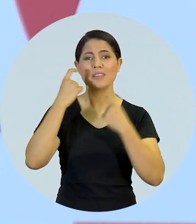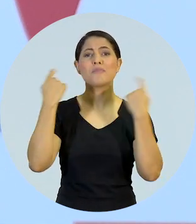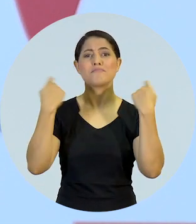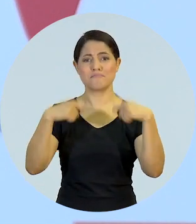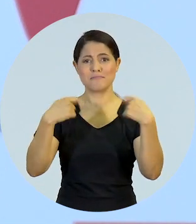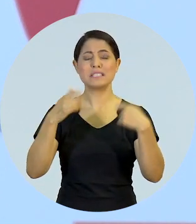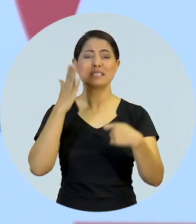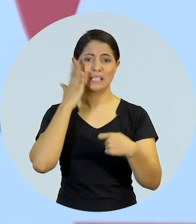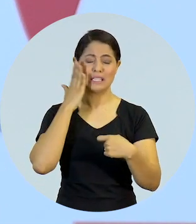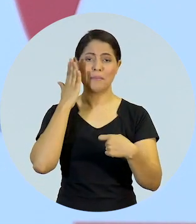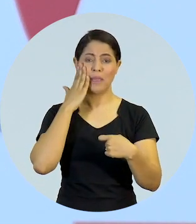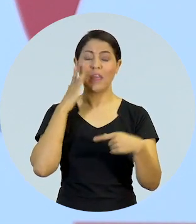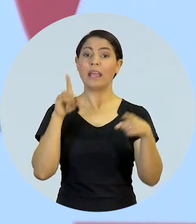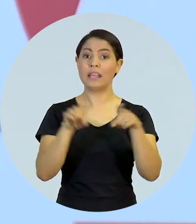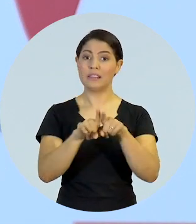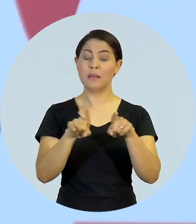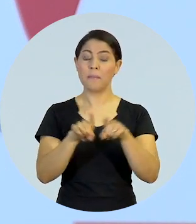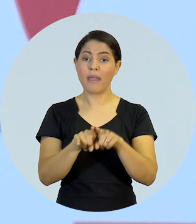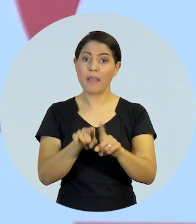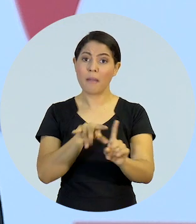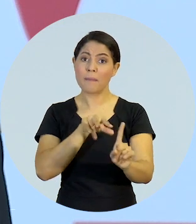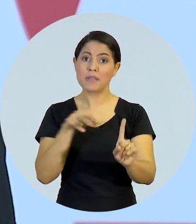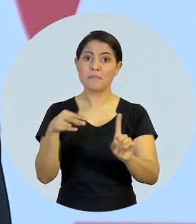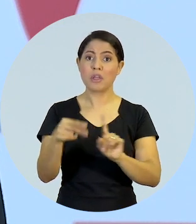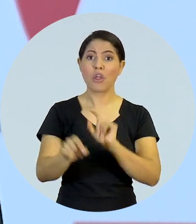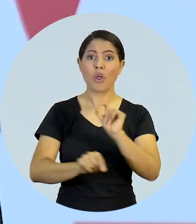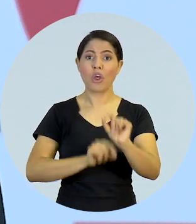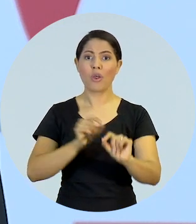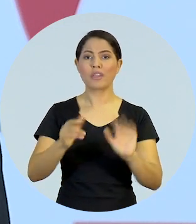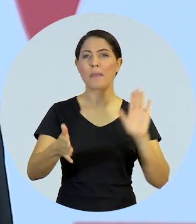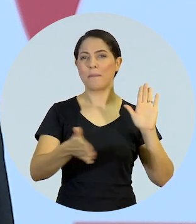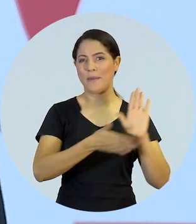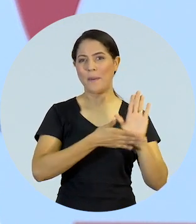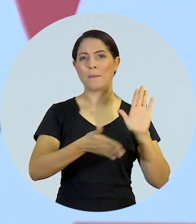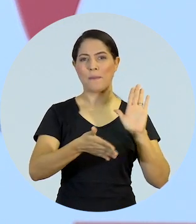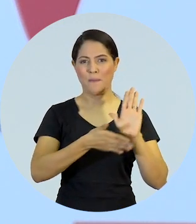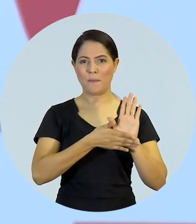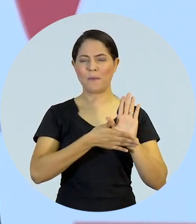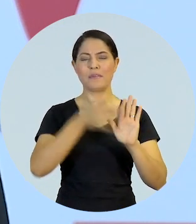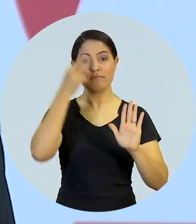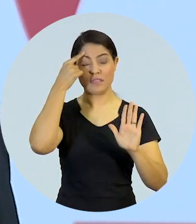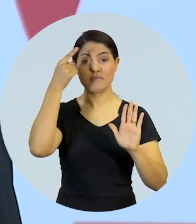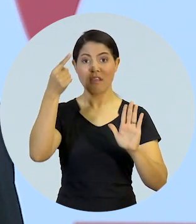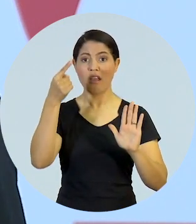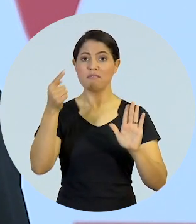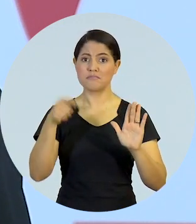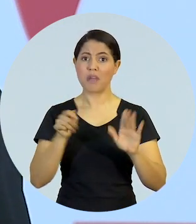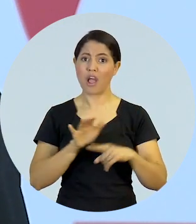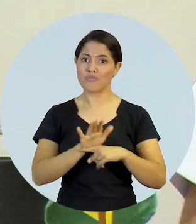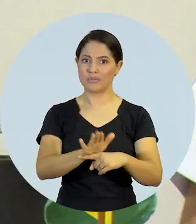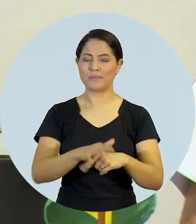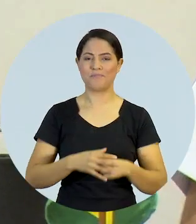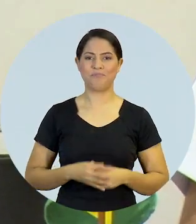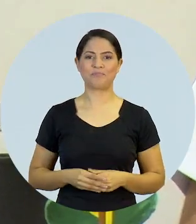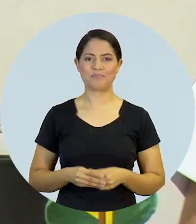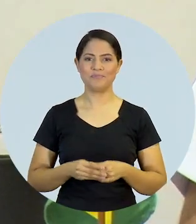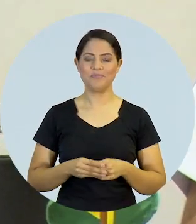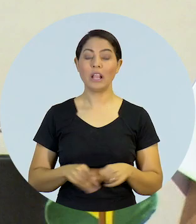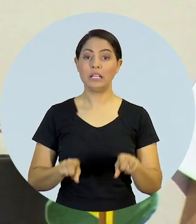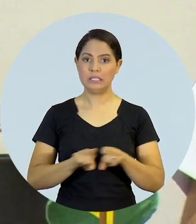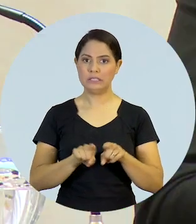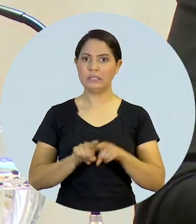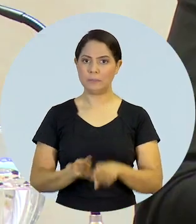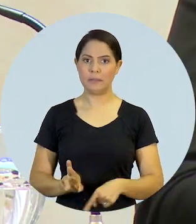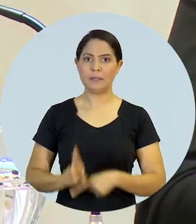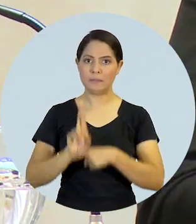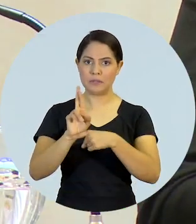os receios e também que escutem propostas, ideias e encaminhamentos. Representantes do